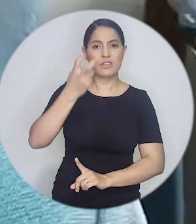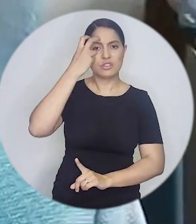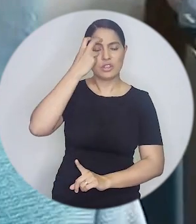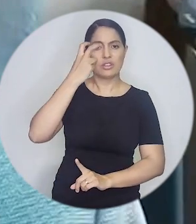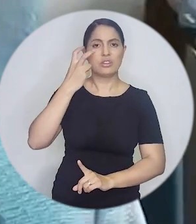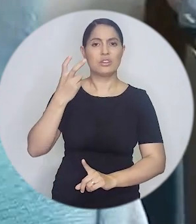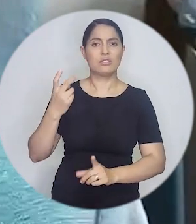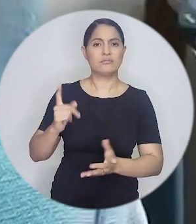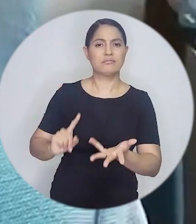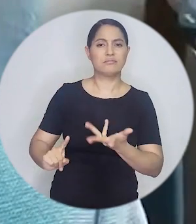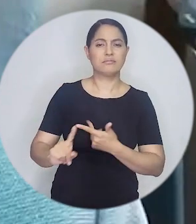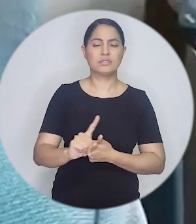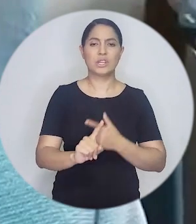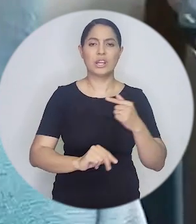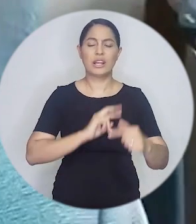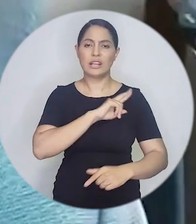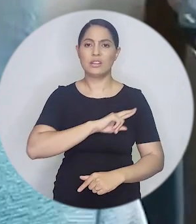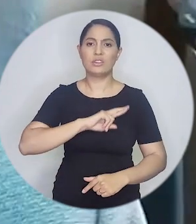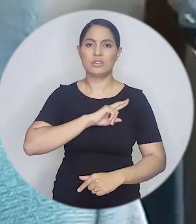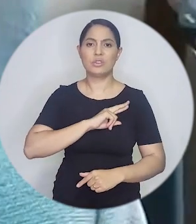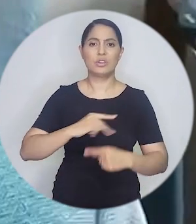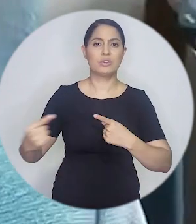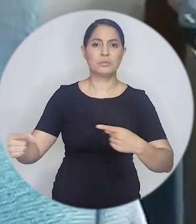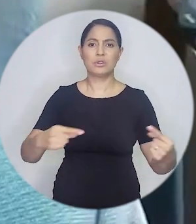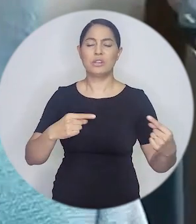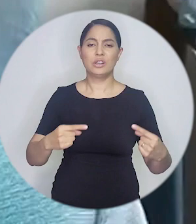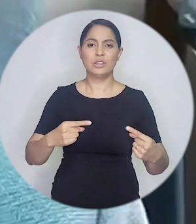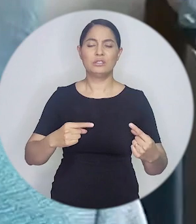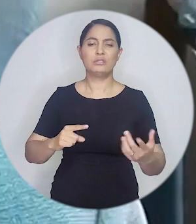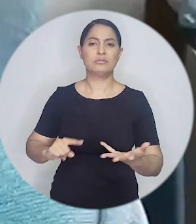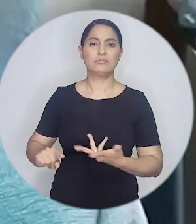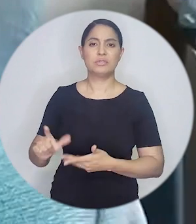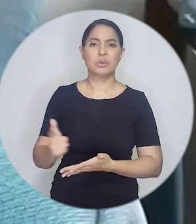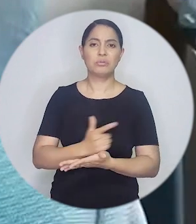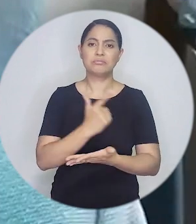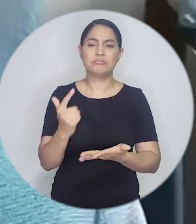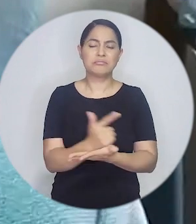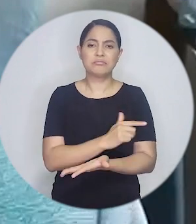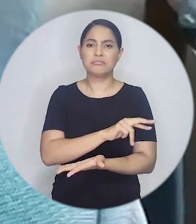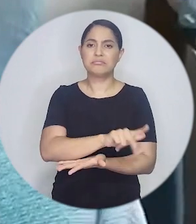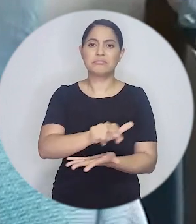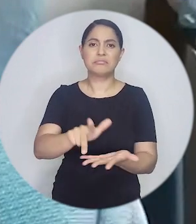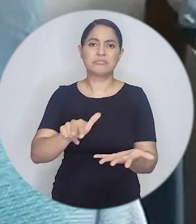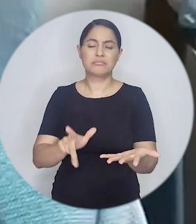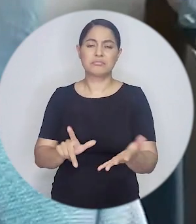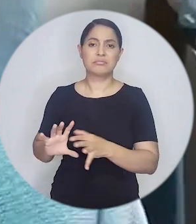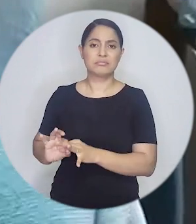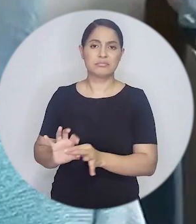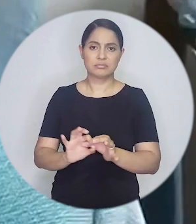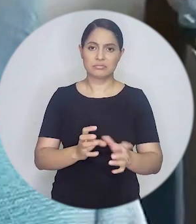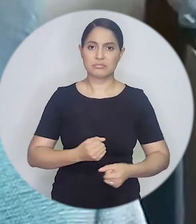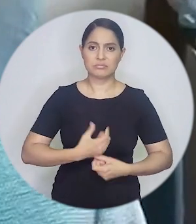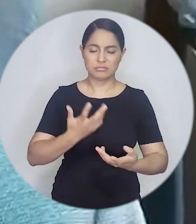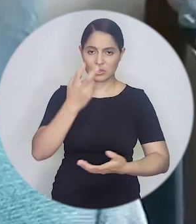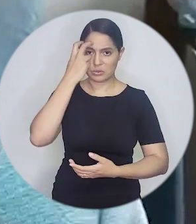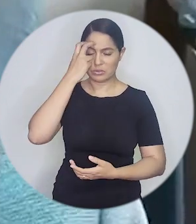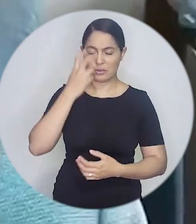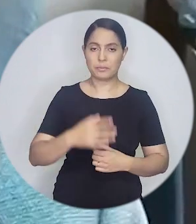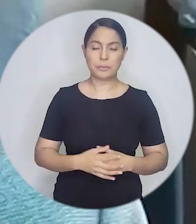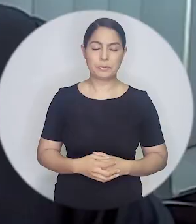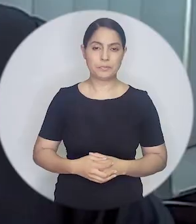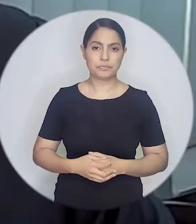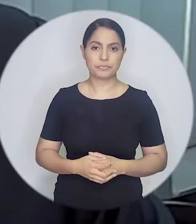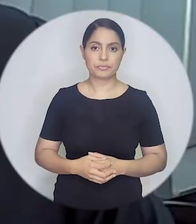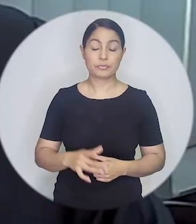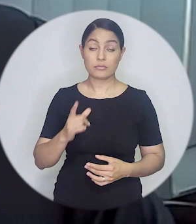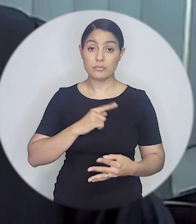artística e intelectual de conteúdo satírico, religioso, político, ficcional, literário ou qualquer outra forma de manifestação